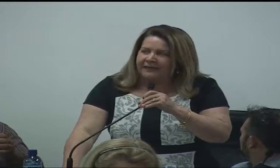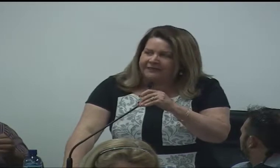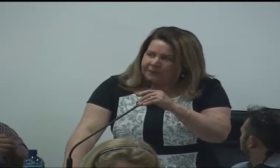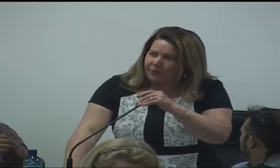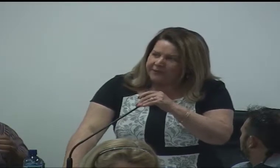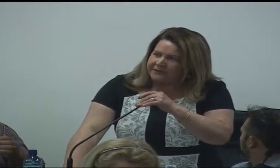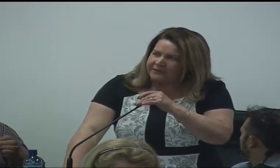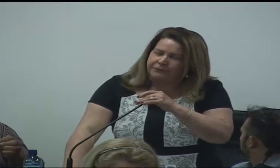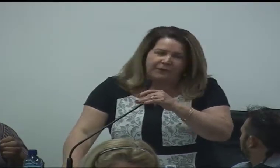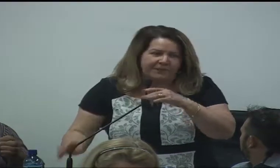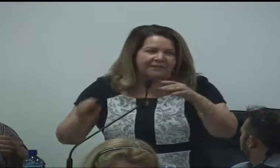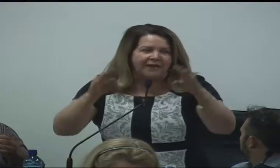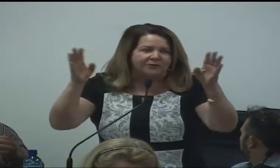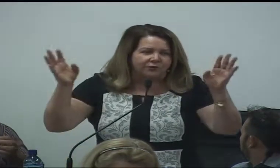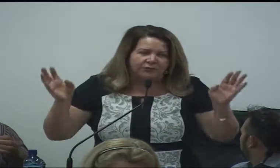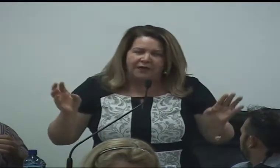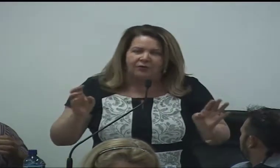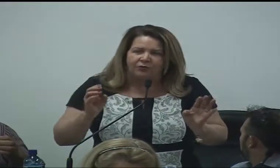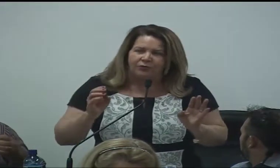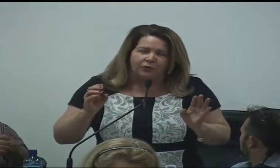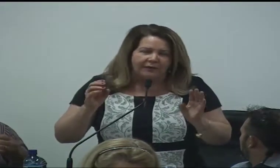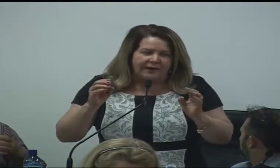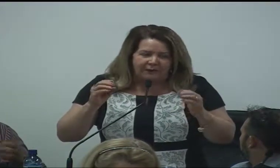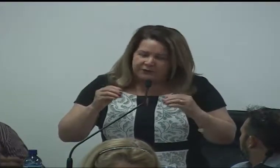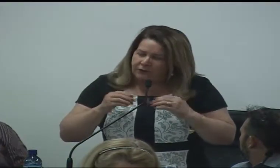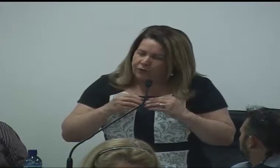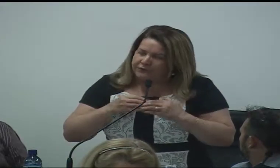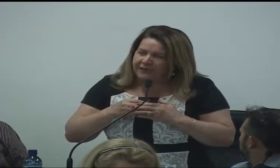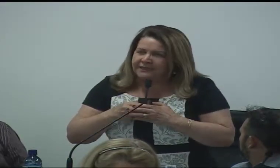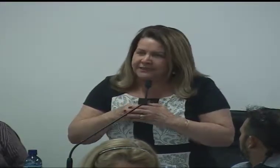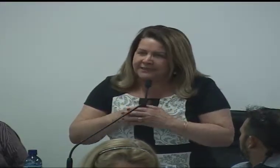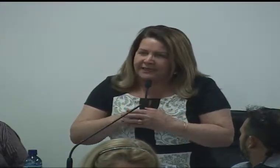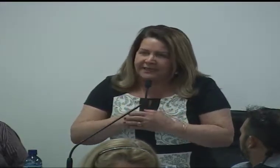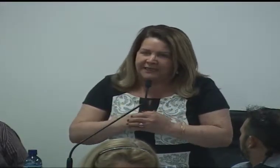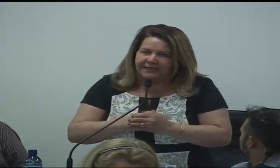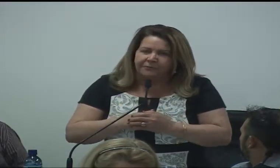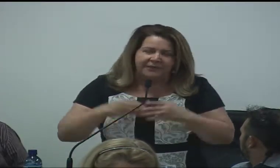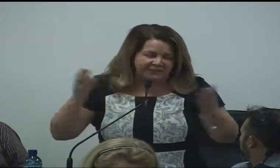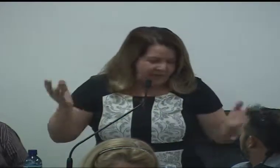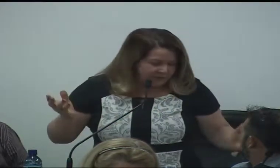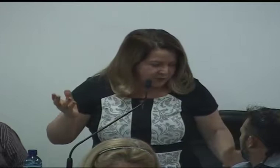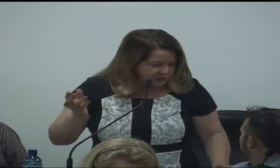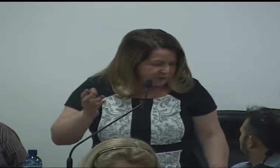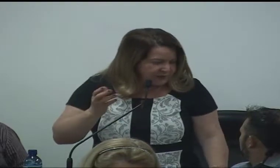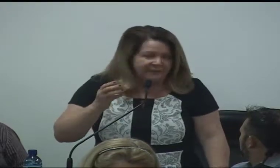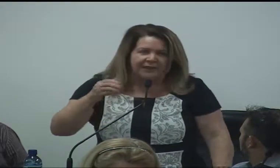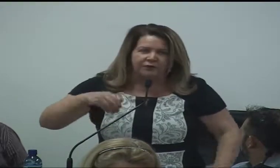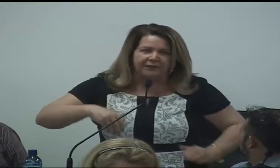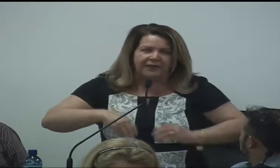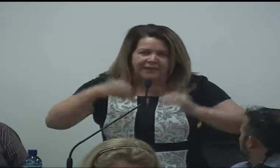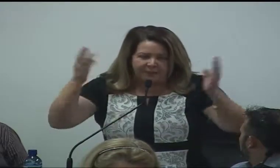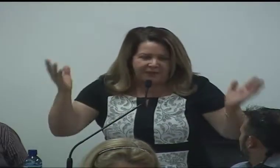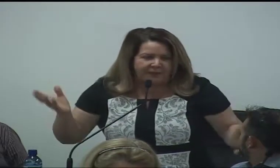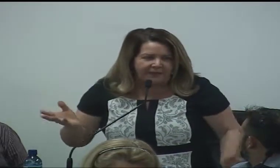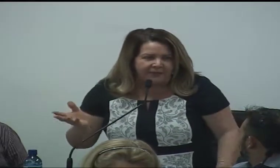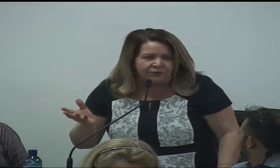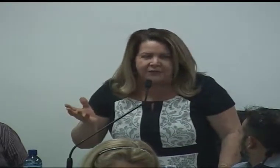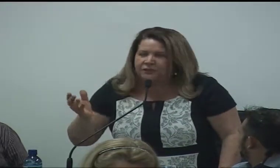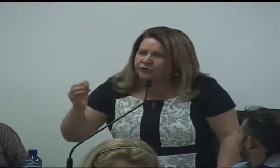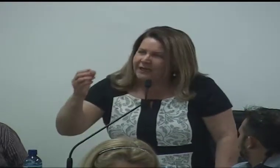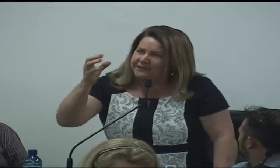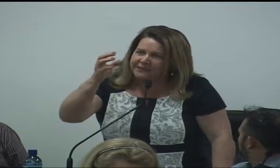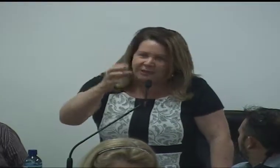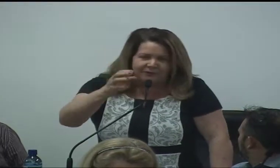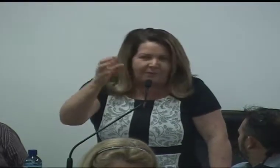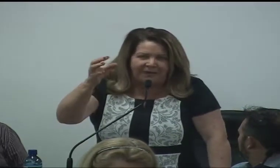programar, depois que tiver passado? Não. Os grandes empresários, que tem toda a equipe trabalhando